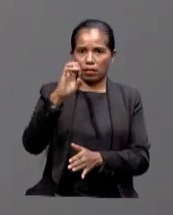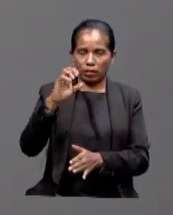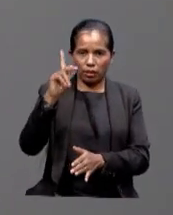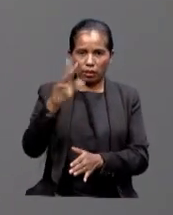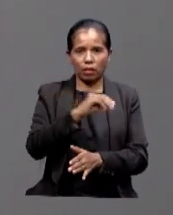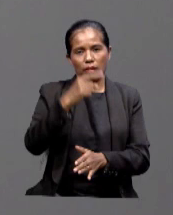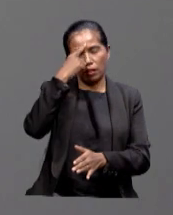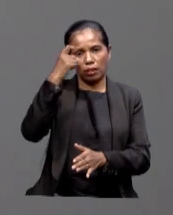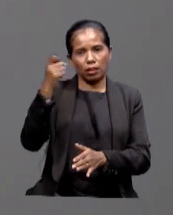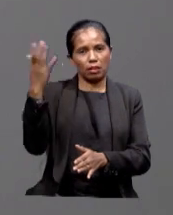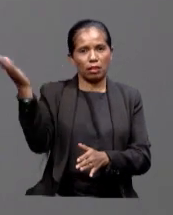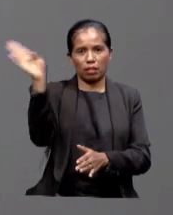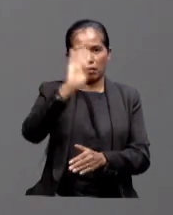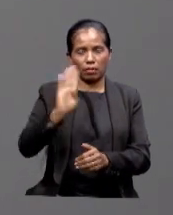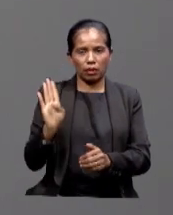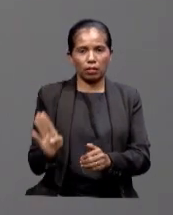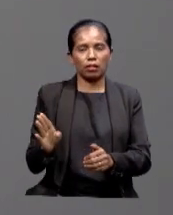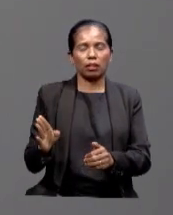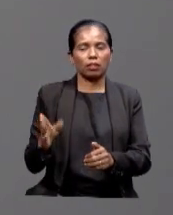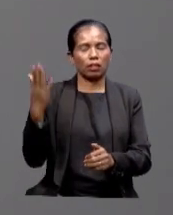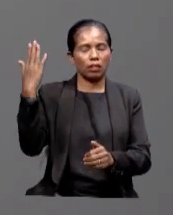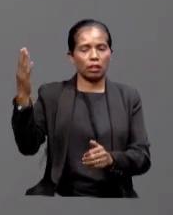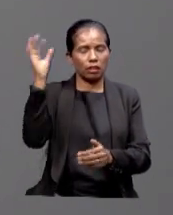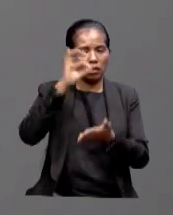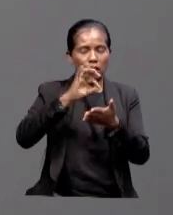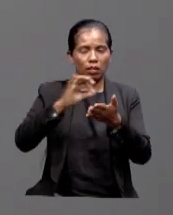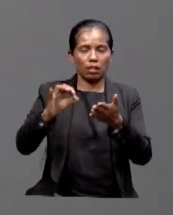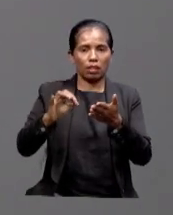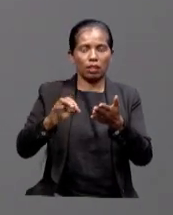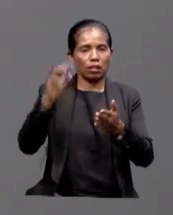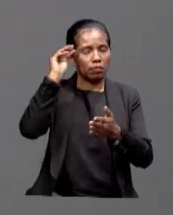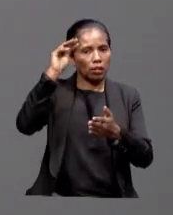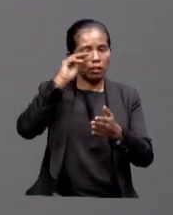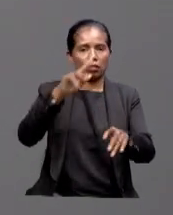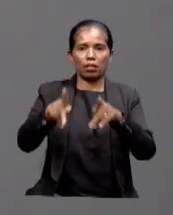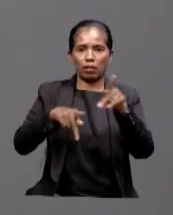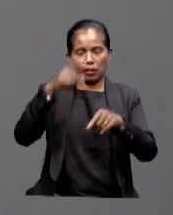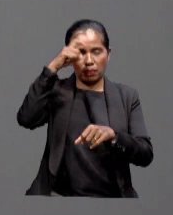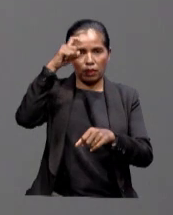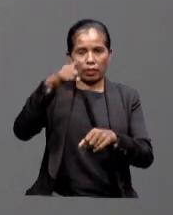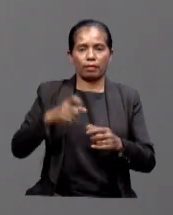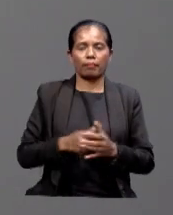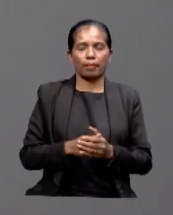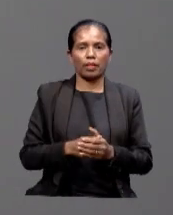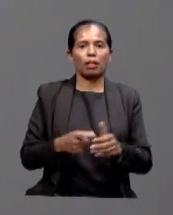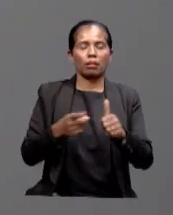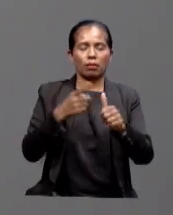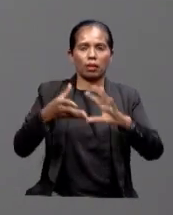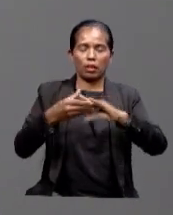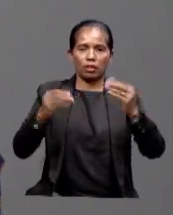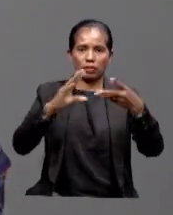também a Brasil, meu sistema, secretário-geral do Ministério, né, é uma forte luz. Na primeira vez, e a história, a senhora